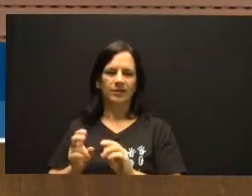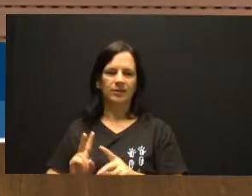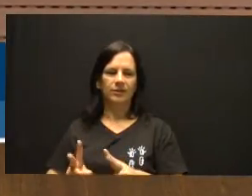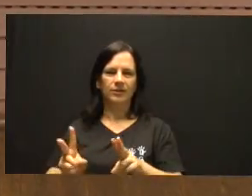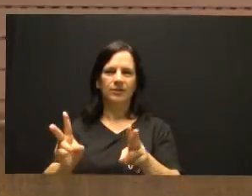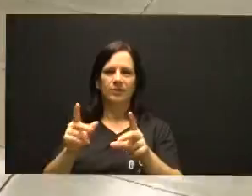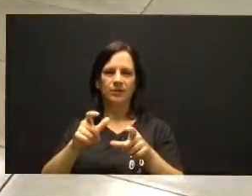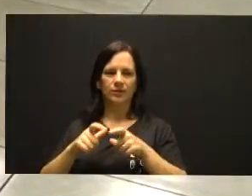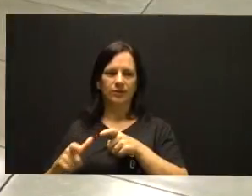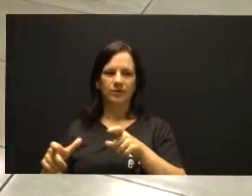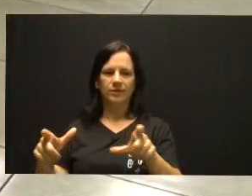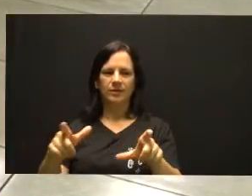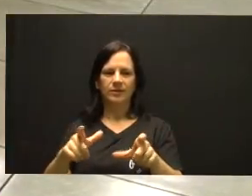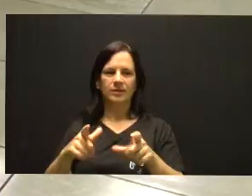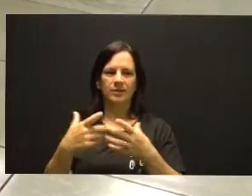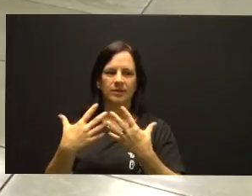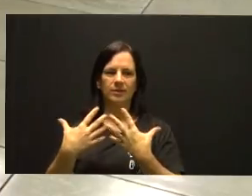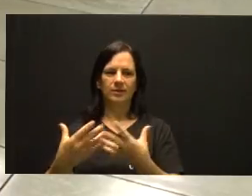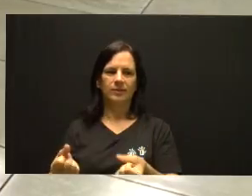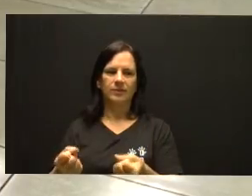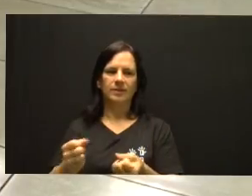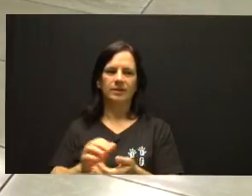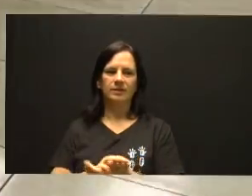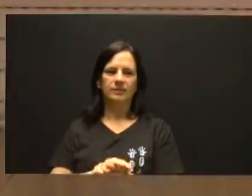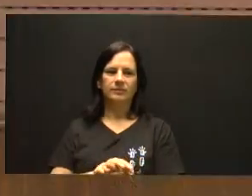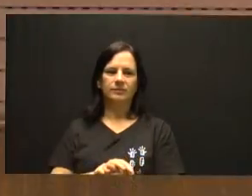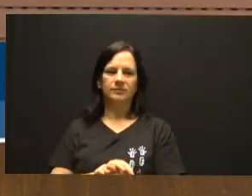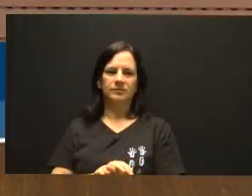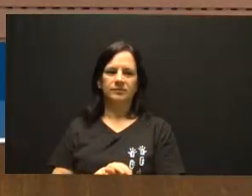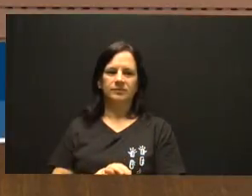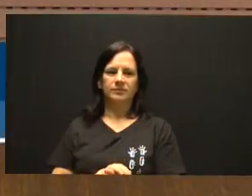aprovação permaneçam como se encontram. Aprovado.